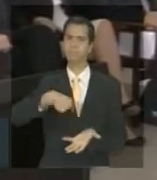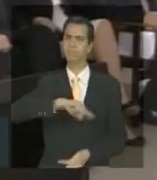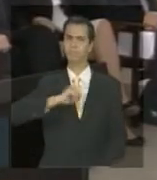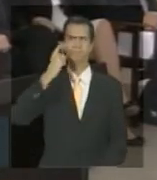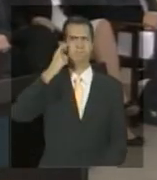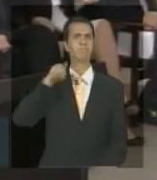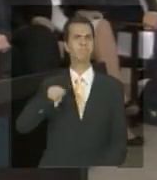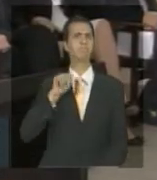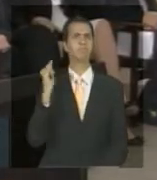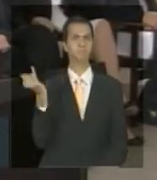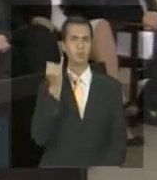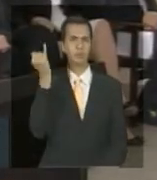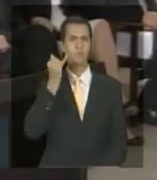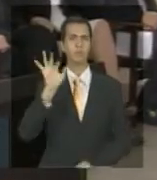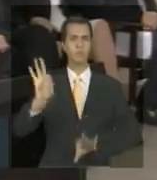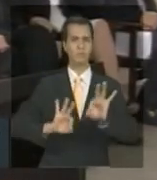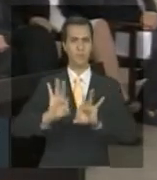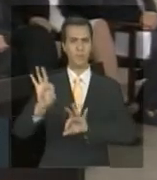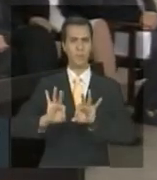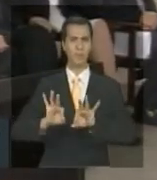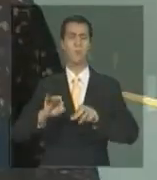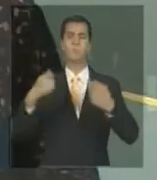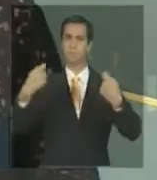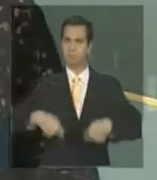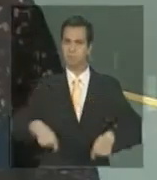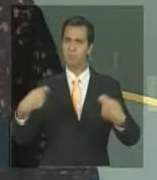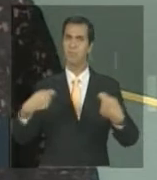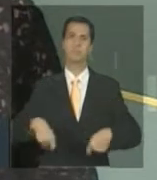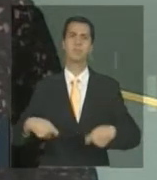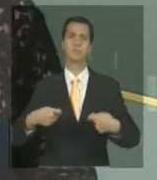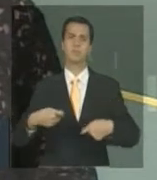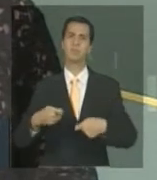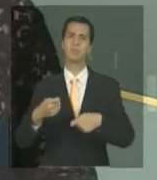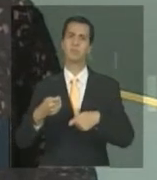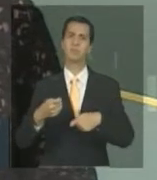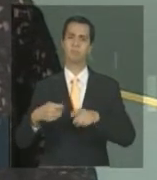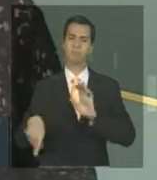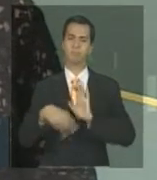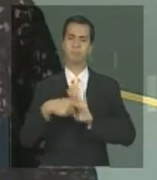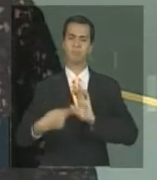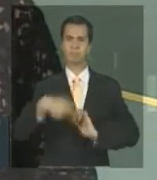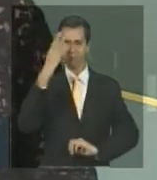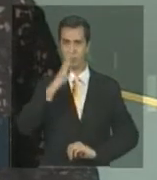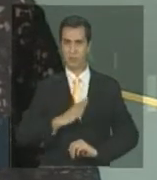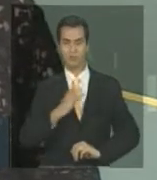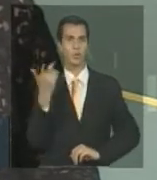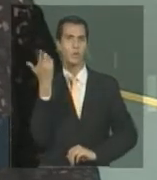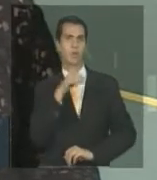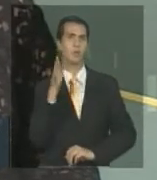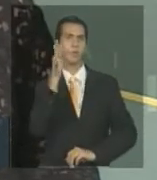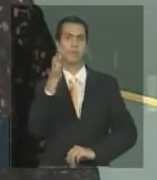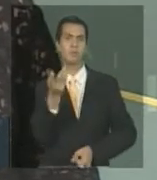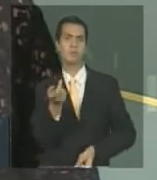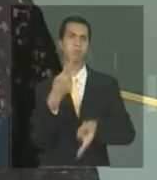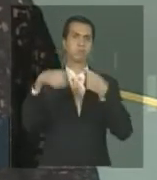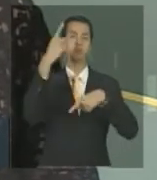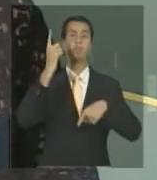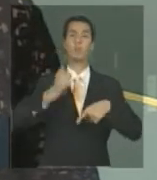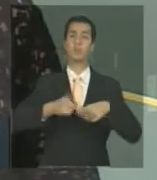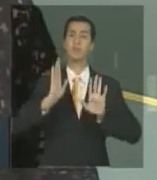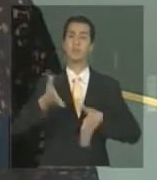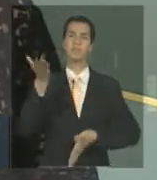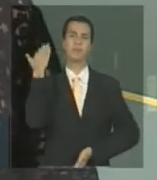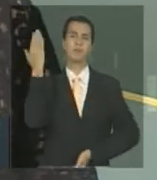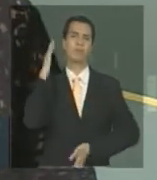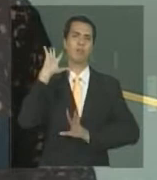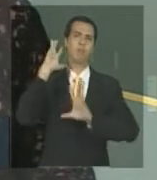como estruturantes e indispensáveis para o nosso país dar um salto em relação às carências